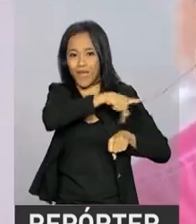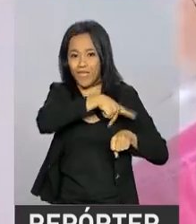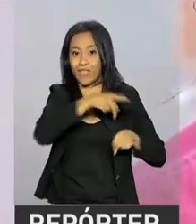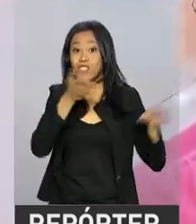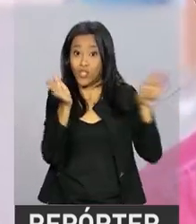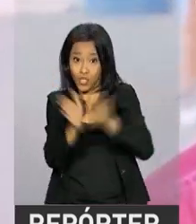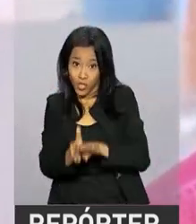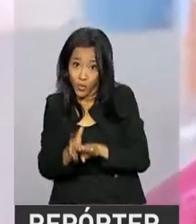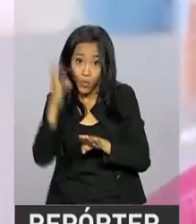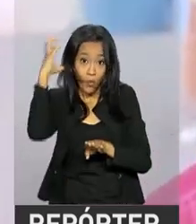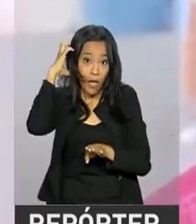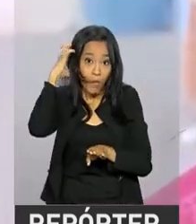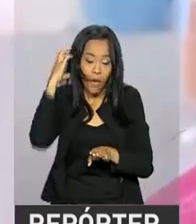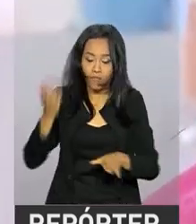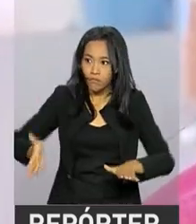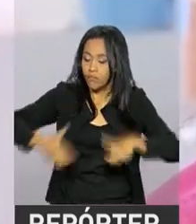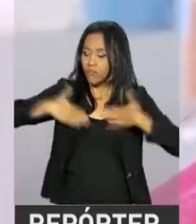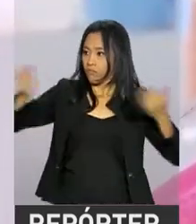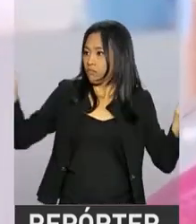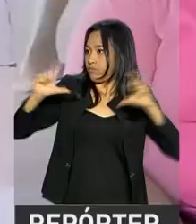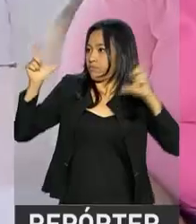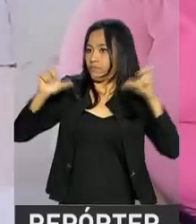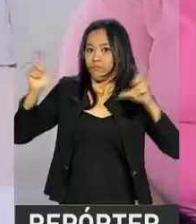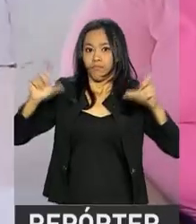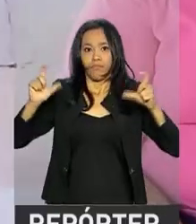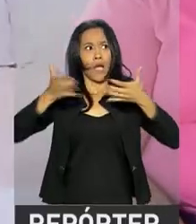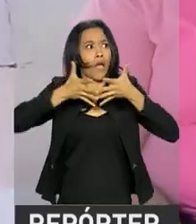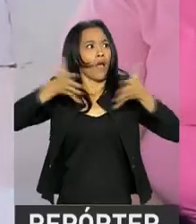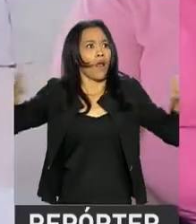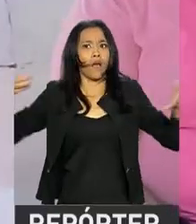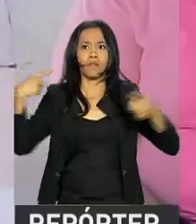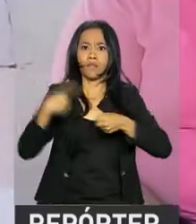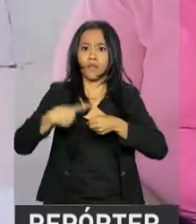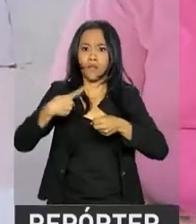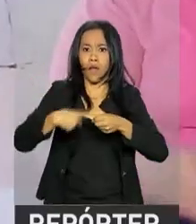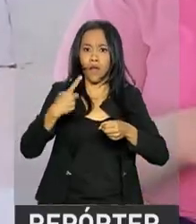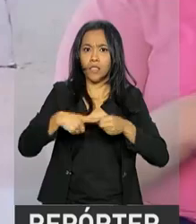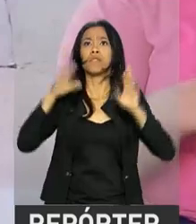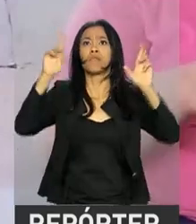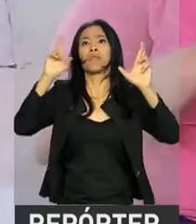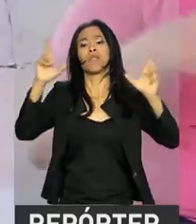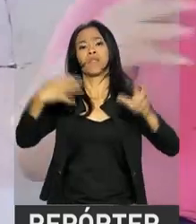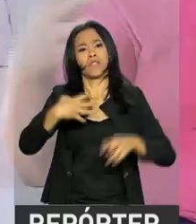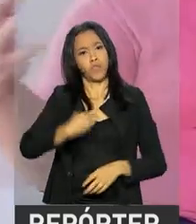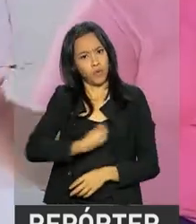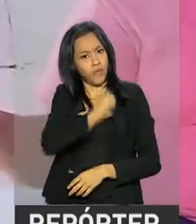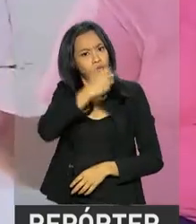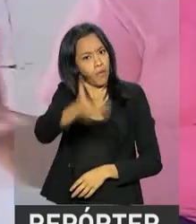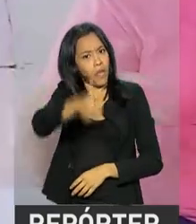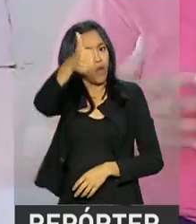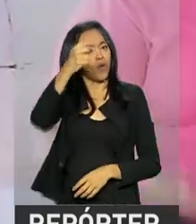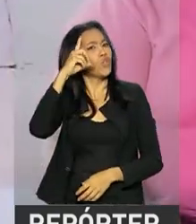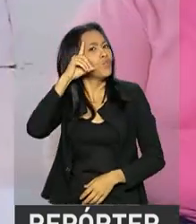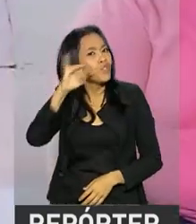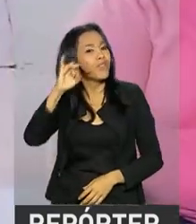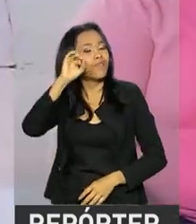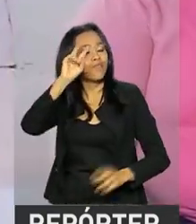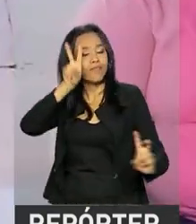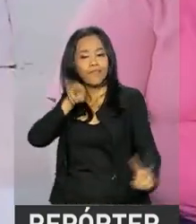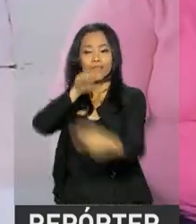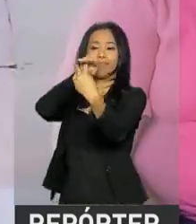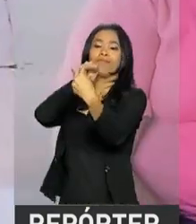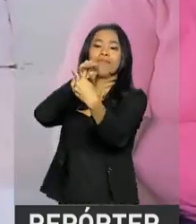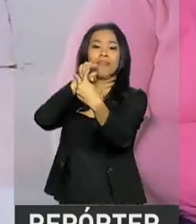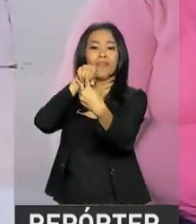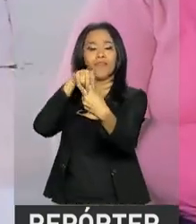Cuiabá, se surpreendeu com o tamanho da cidade. Renovou a esperança de uma vida melhor e de um dia reencontrar os